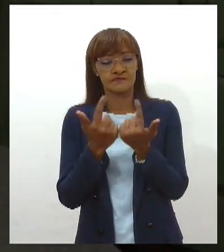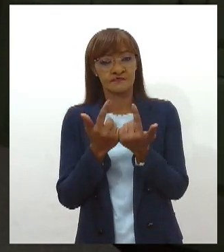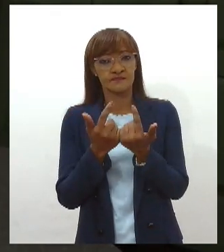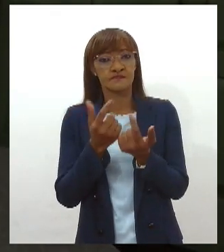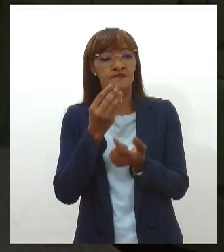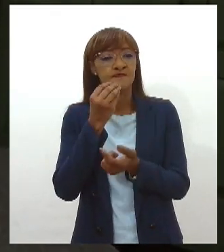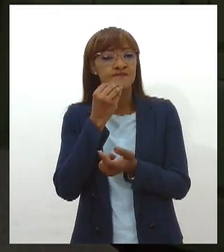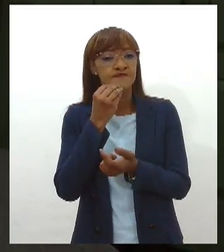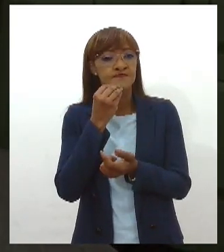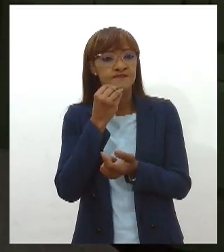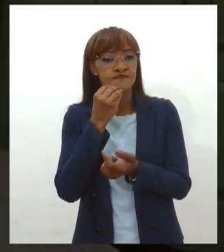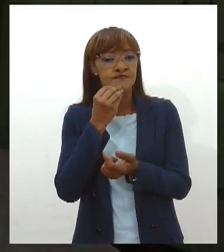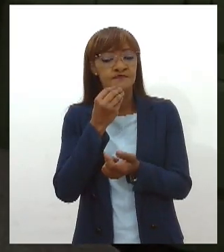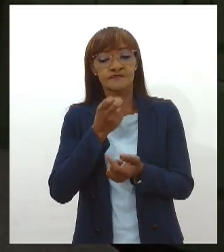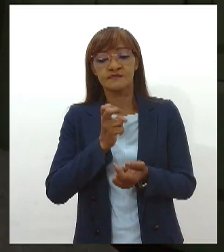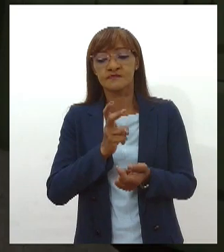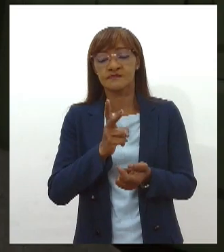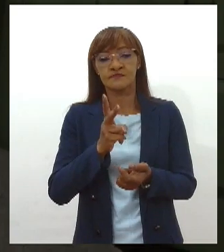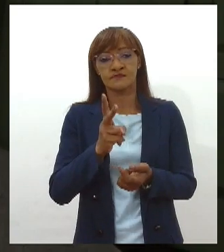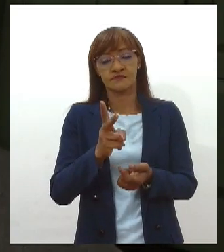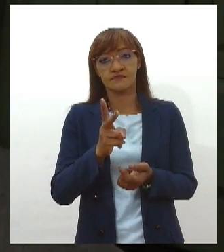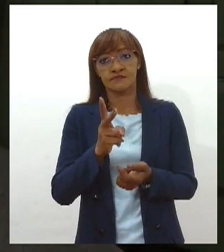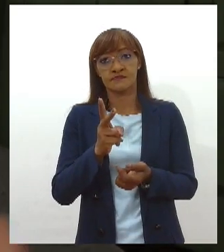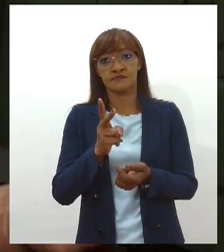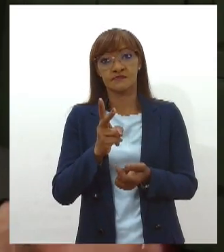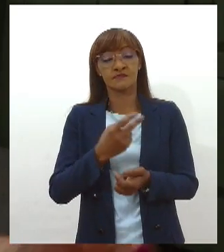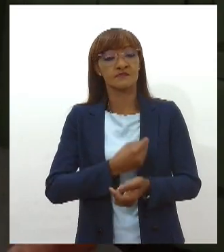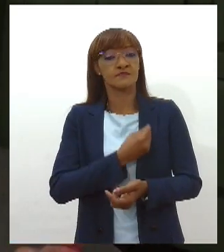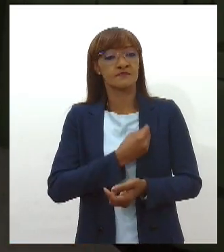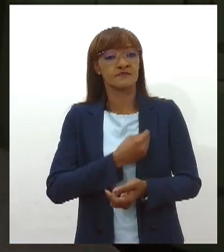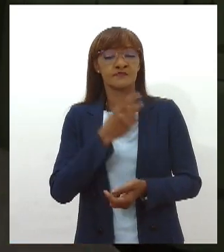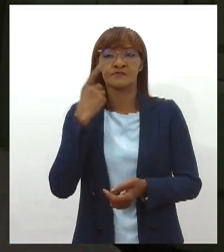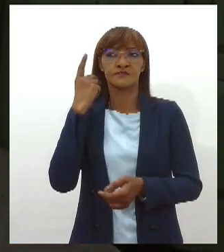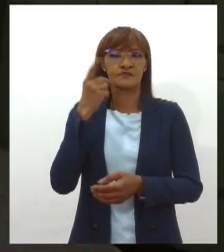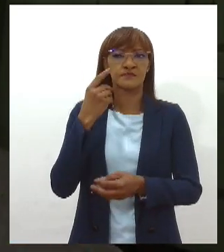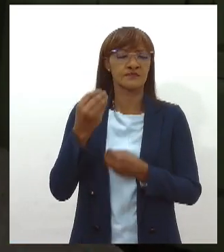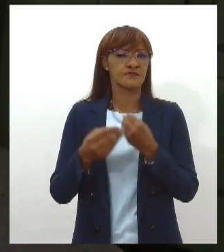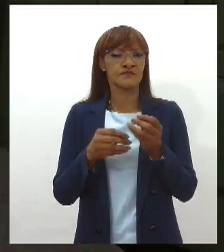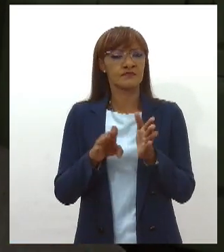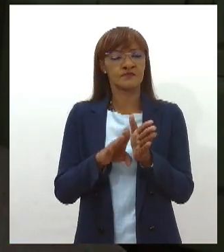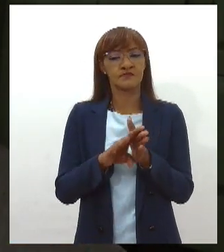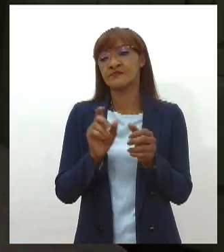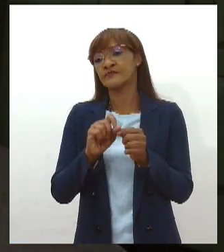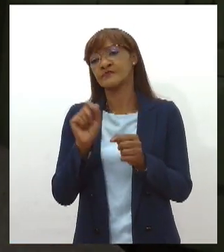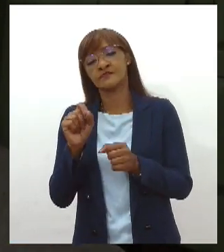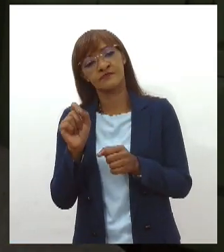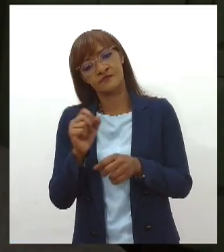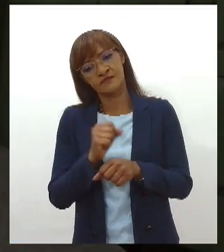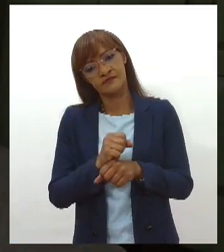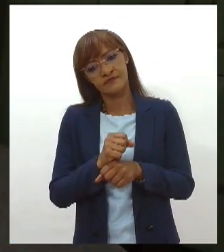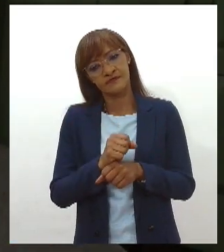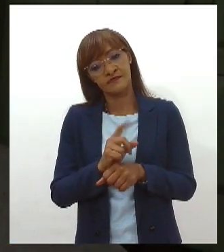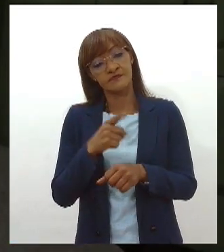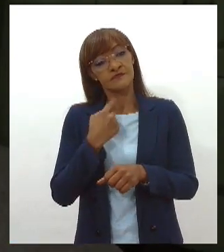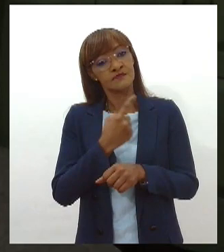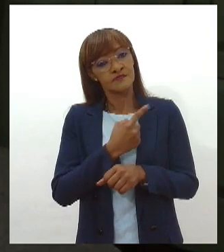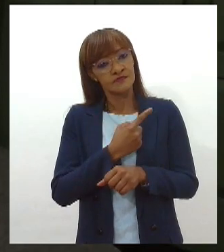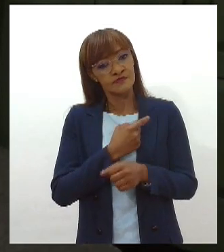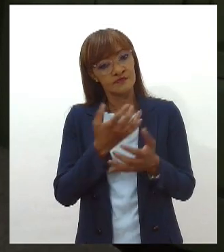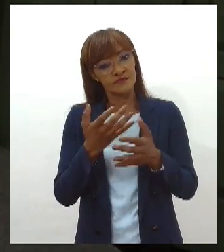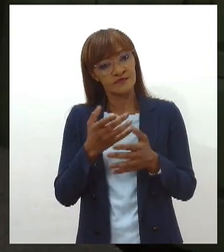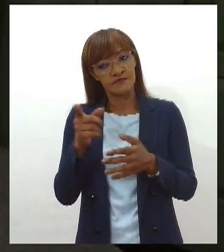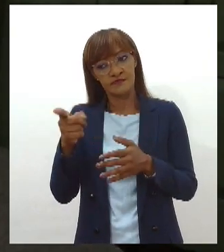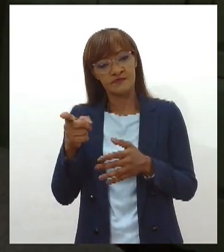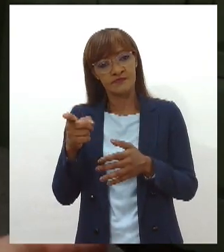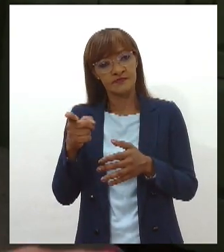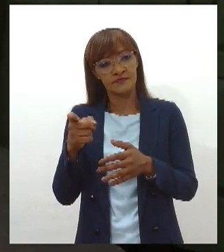vivenciar o dia a dia de um deputado. Quando eles chegam, onde que vai, o que fazem, e aí a gente leva eles para fazerem um passeio, um tour aqui